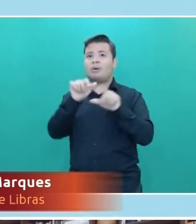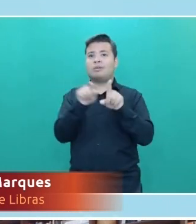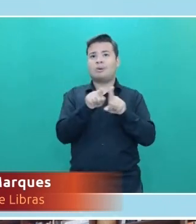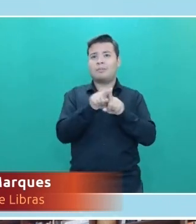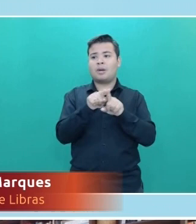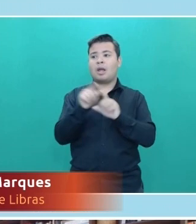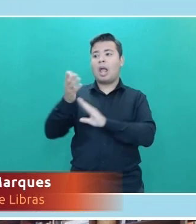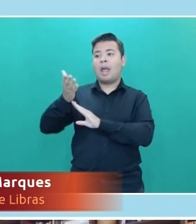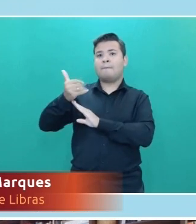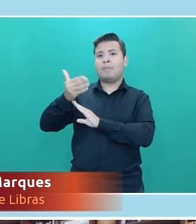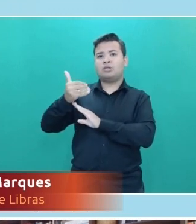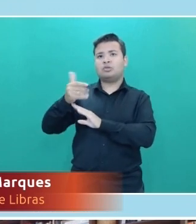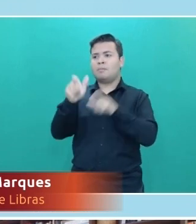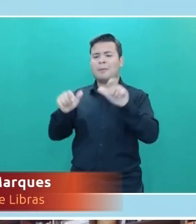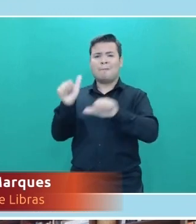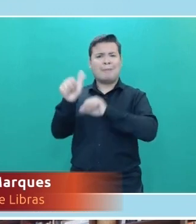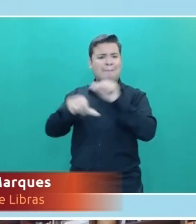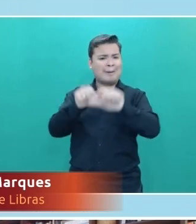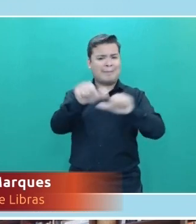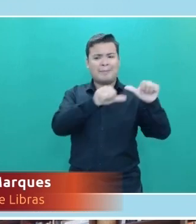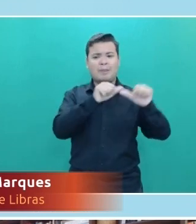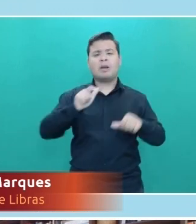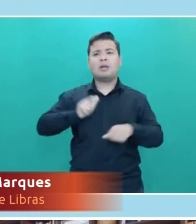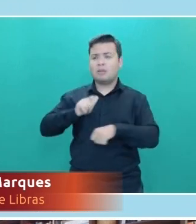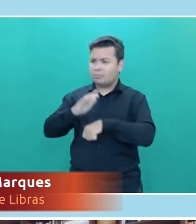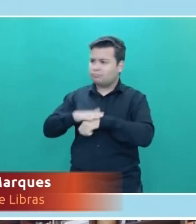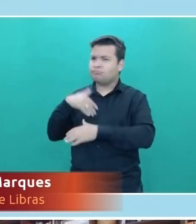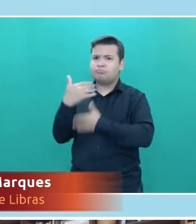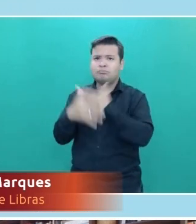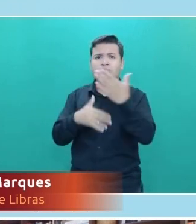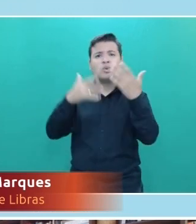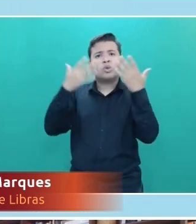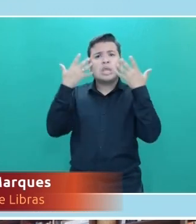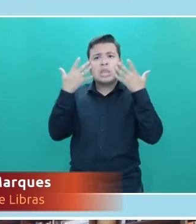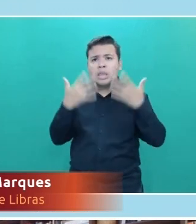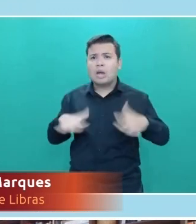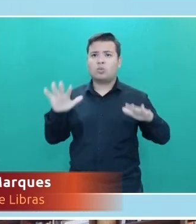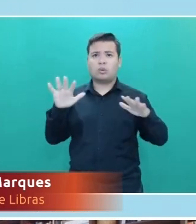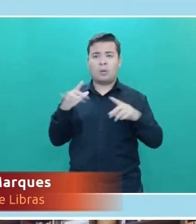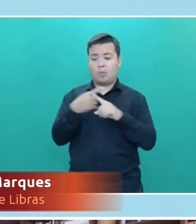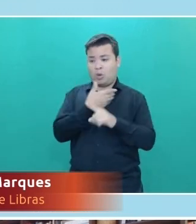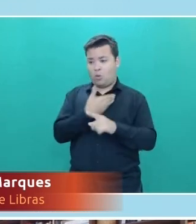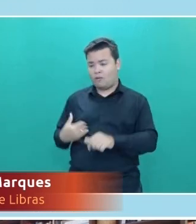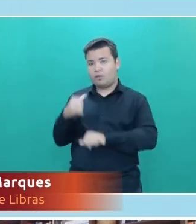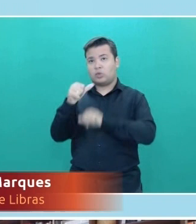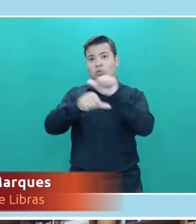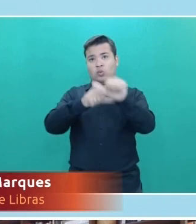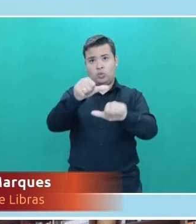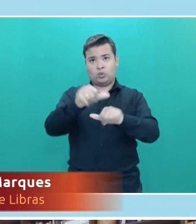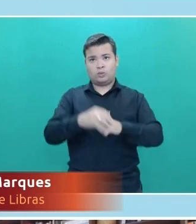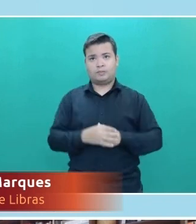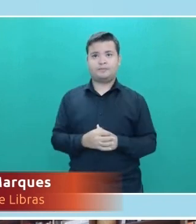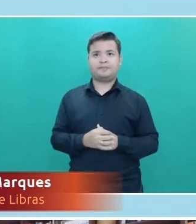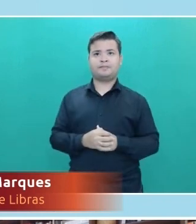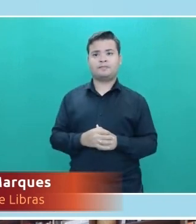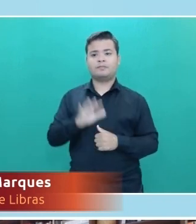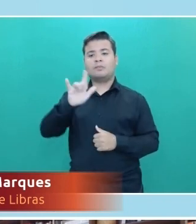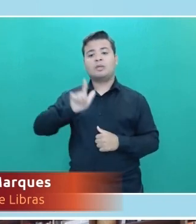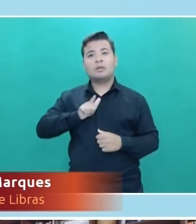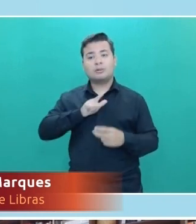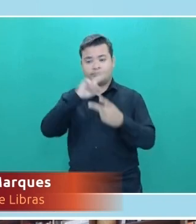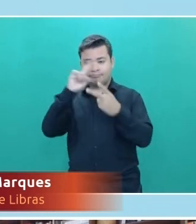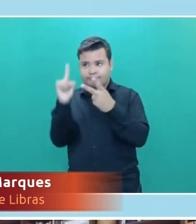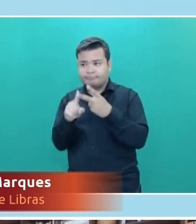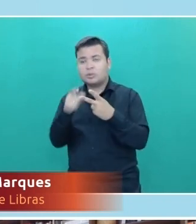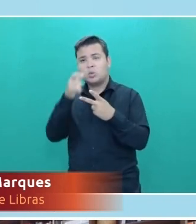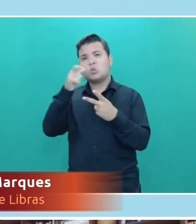processo bastante, digamos assim, natural das trocas de governo. Mas um segundo ponto interessante é que a Dilma oferece